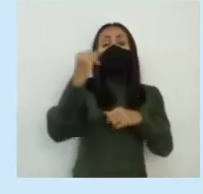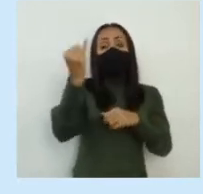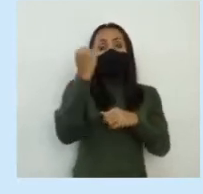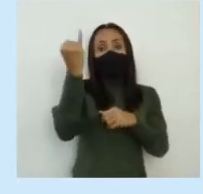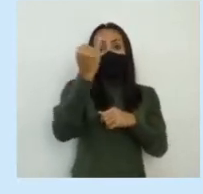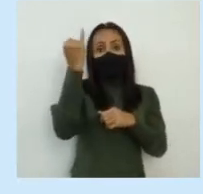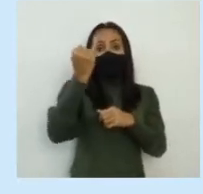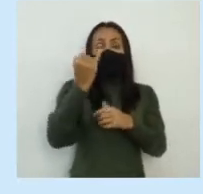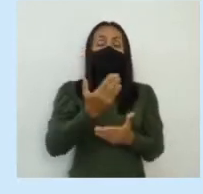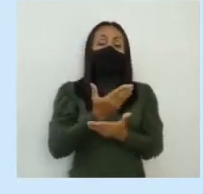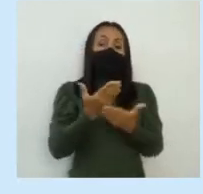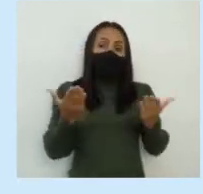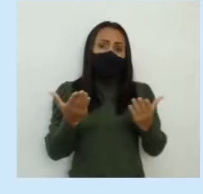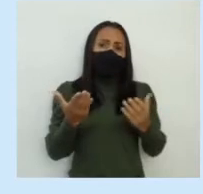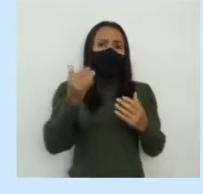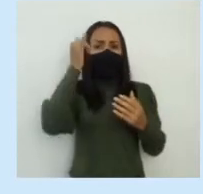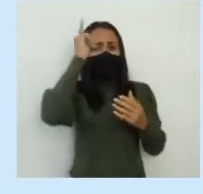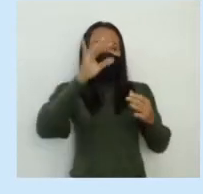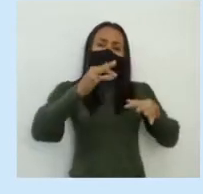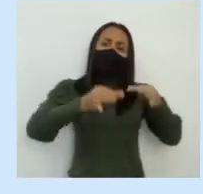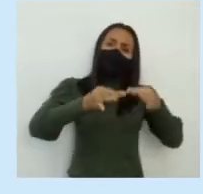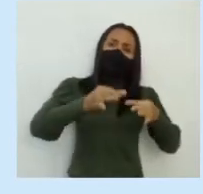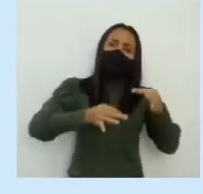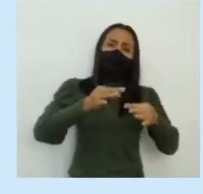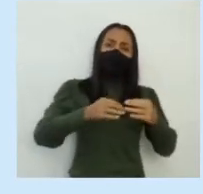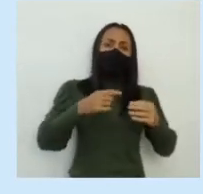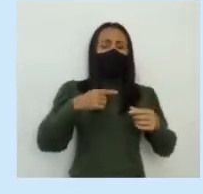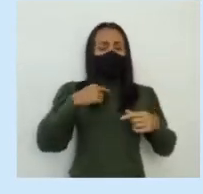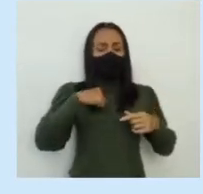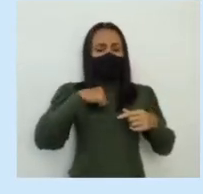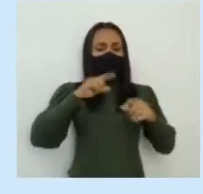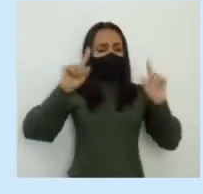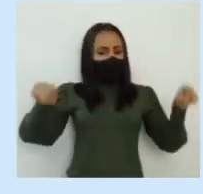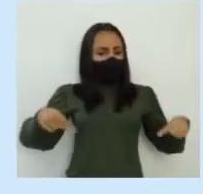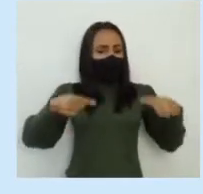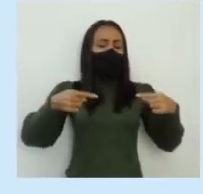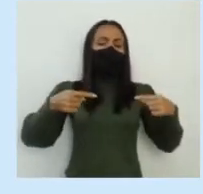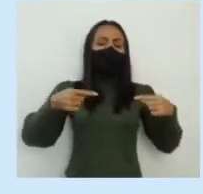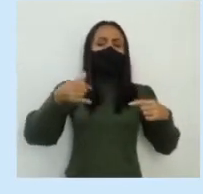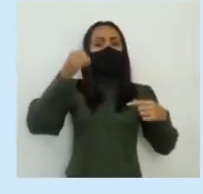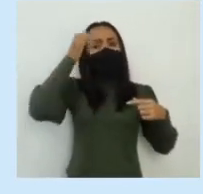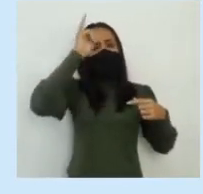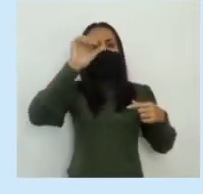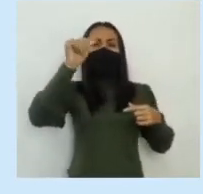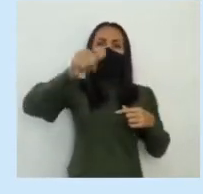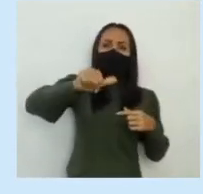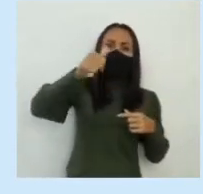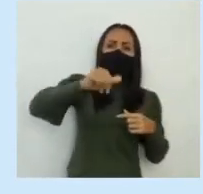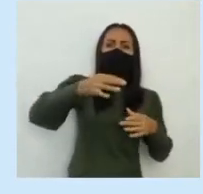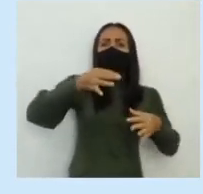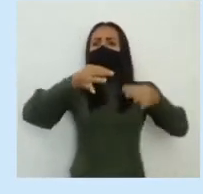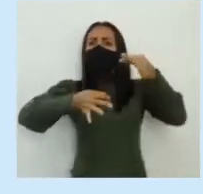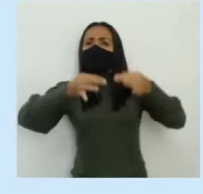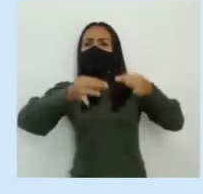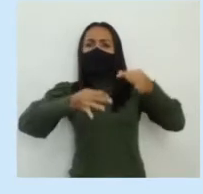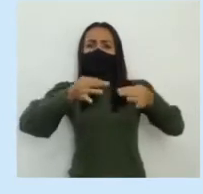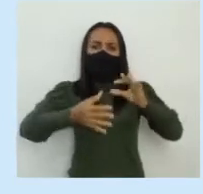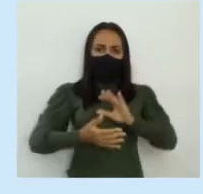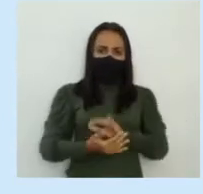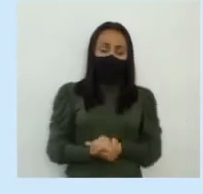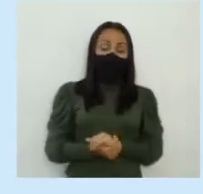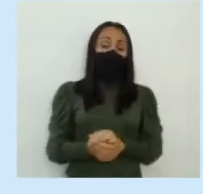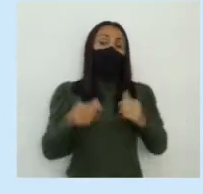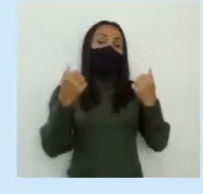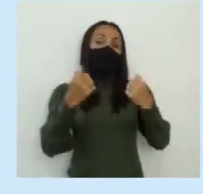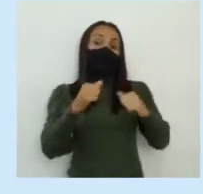evitar julgamentos, a gente ser neutro o máximo possível, realmente evitar avaliar, agir como um carrasco. A gente